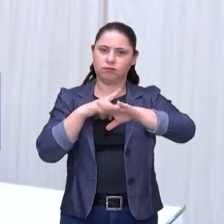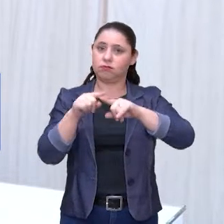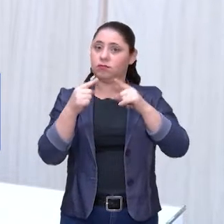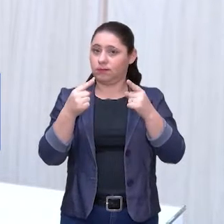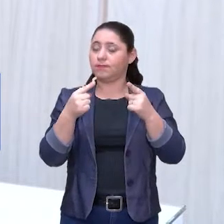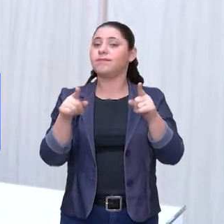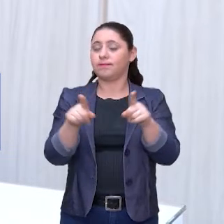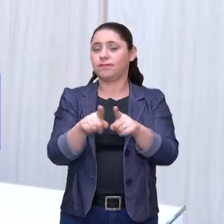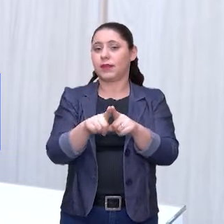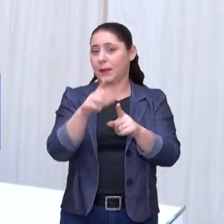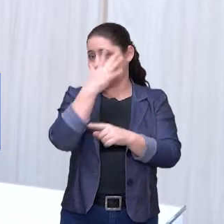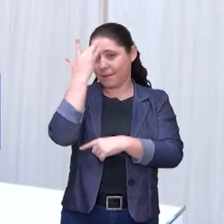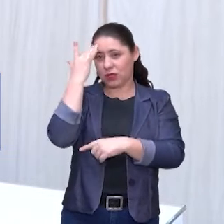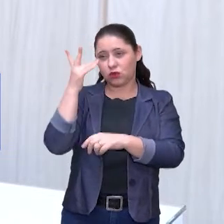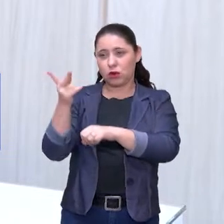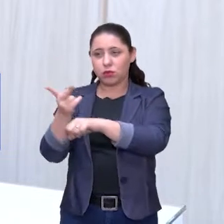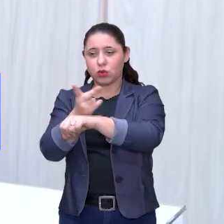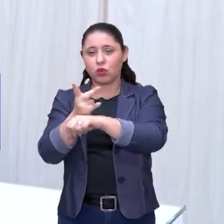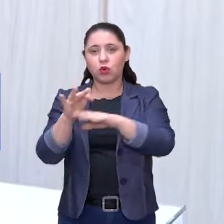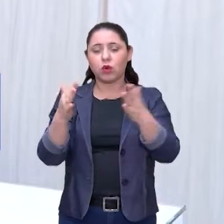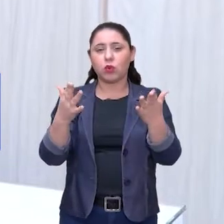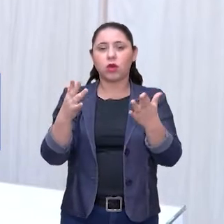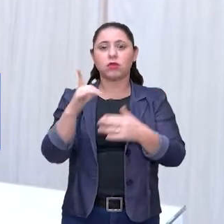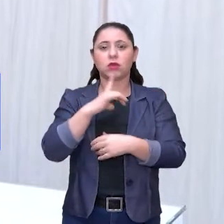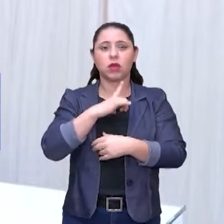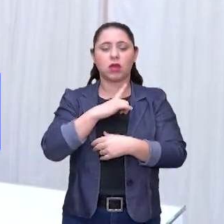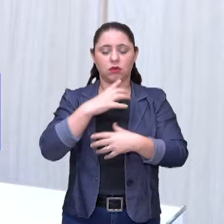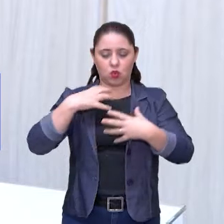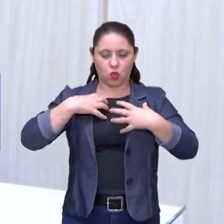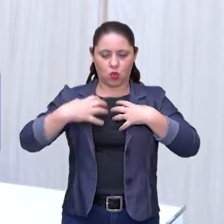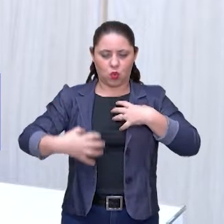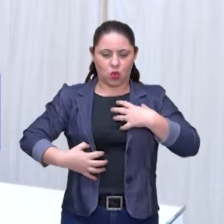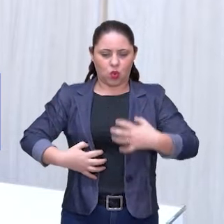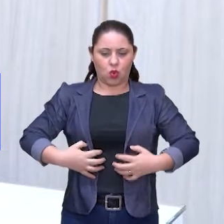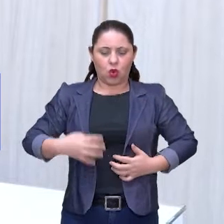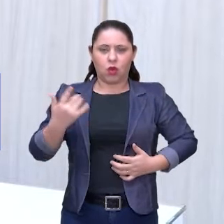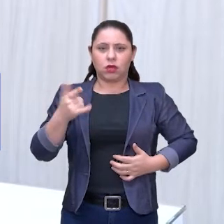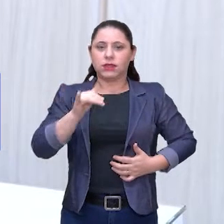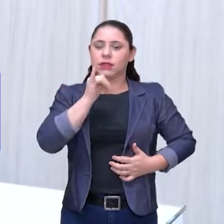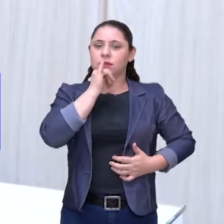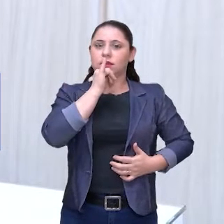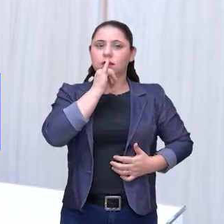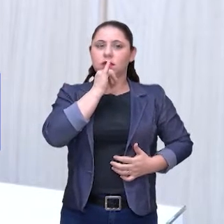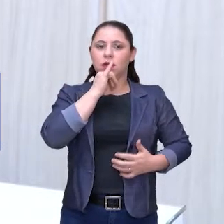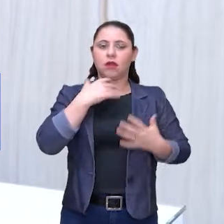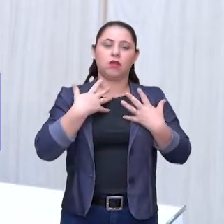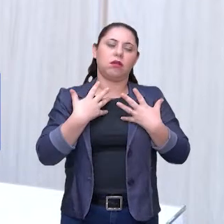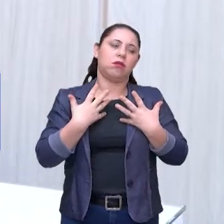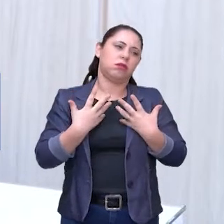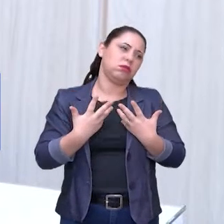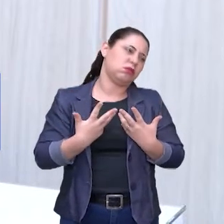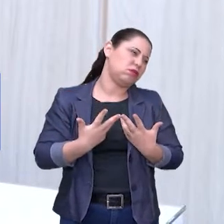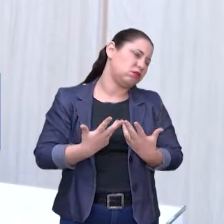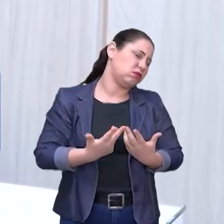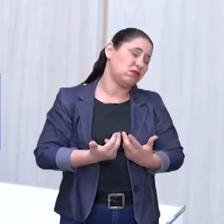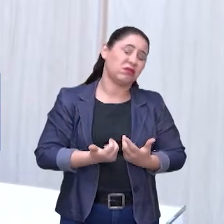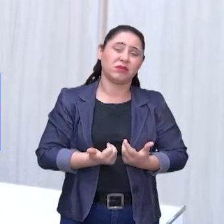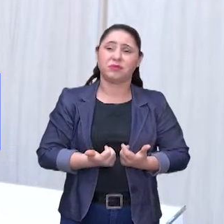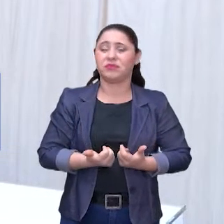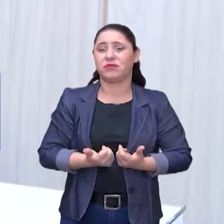né? Claro, mas geralmente o paciente procura quando tem manifestação em outros órgãos. Quando o paciente começa a